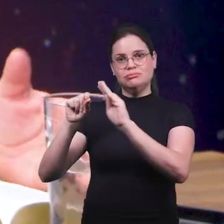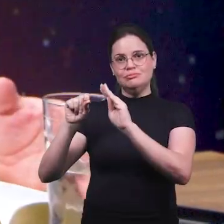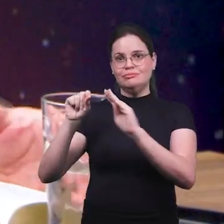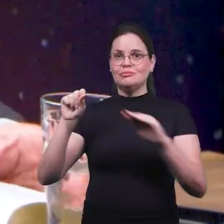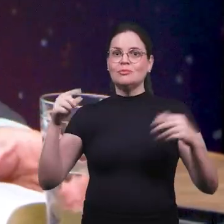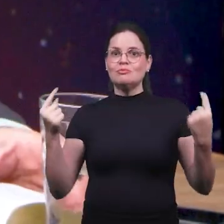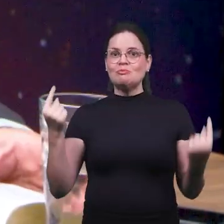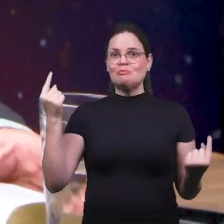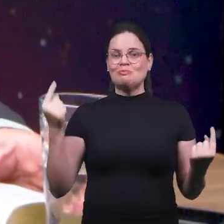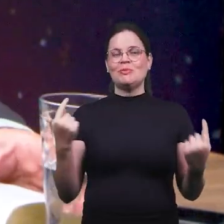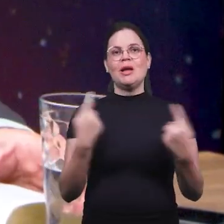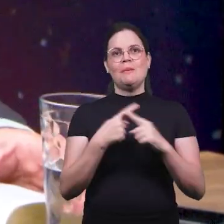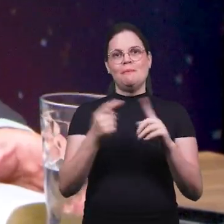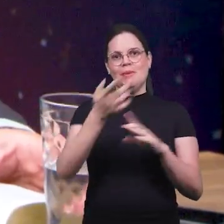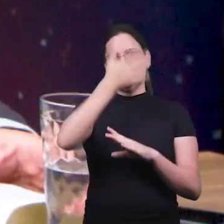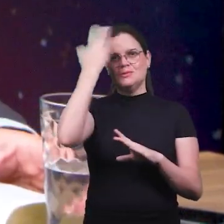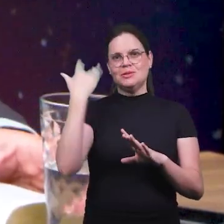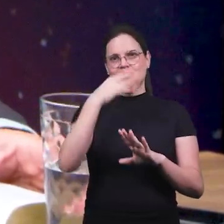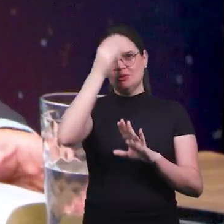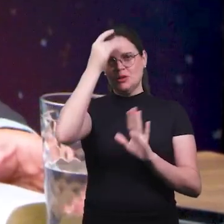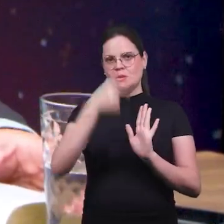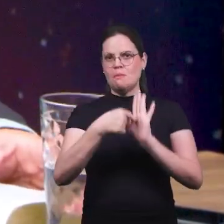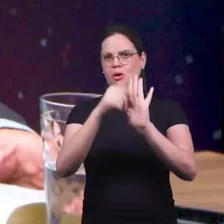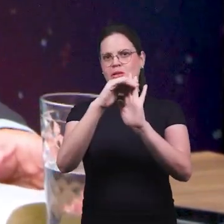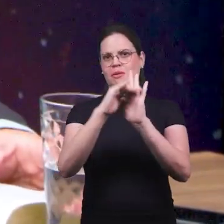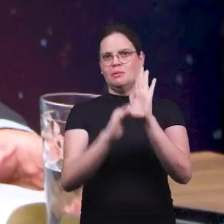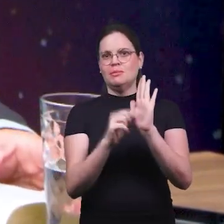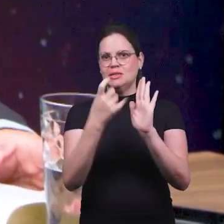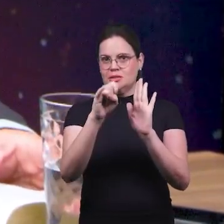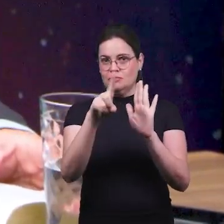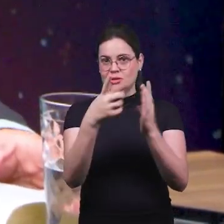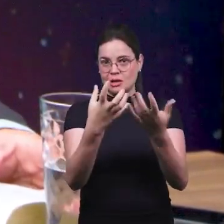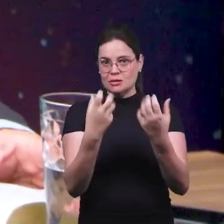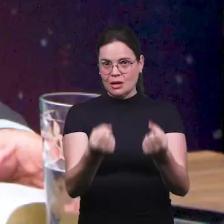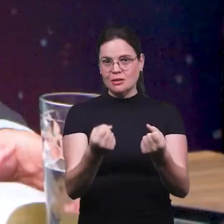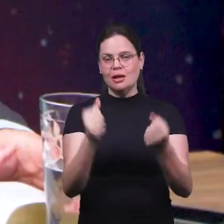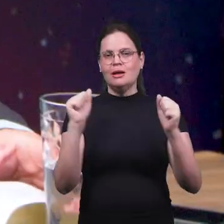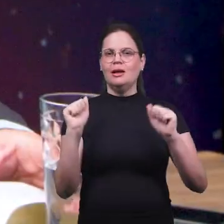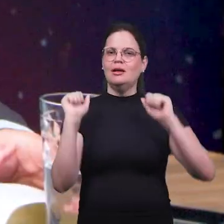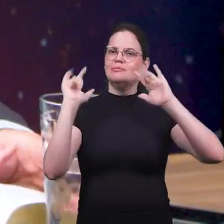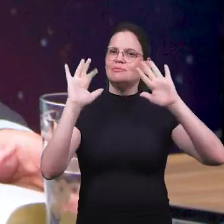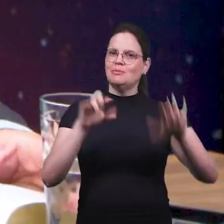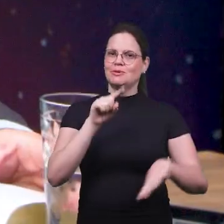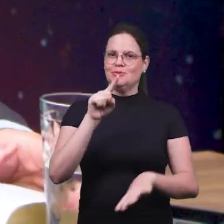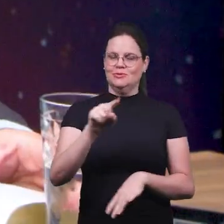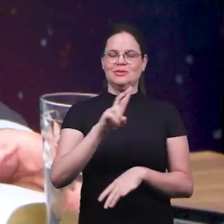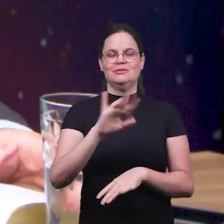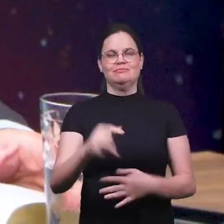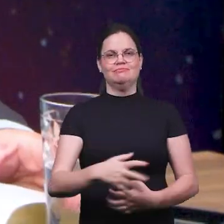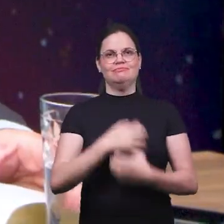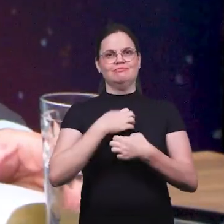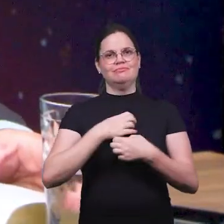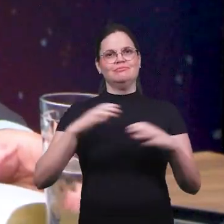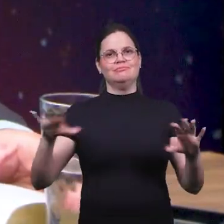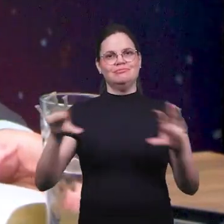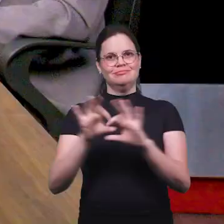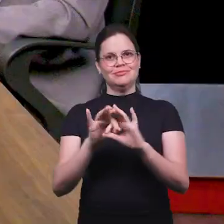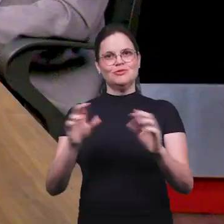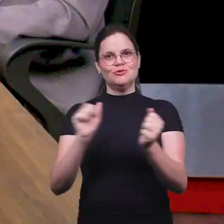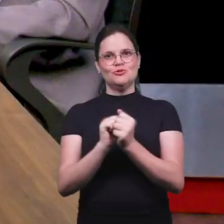claro na vontade do testador, e quando você assume a vontade do testador, ele te abençoa. Aí você entra dentro da